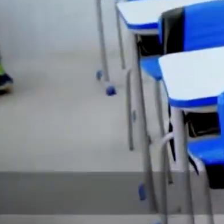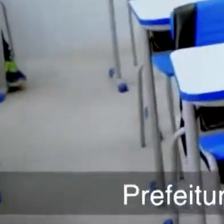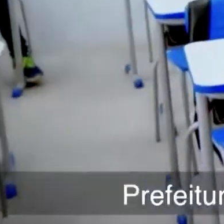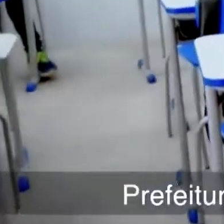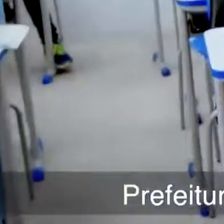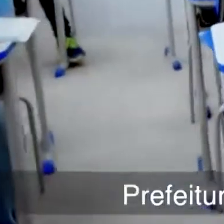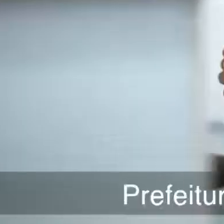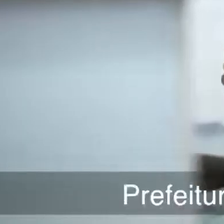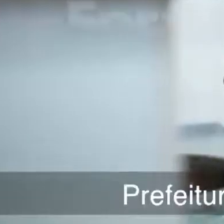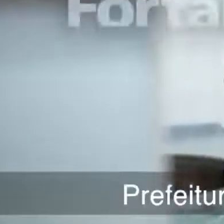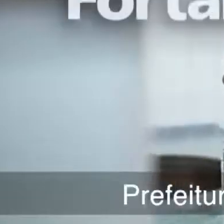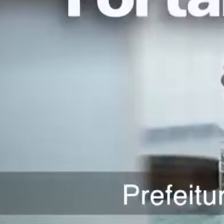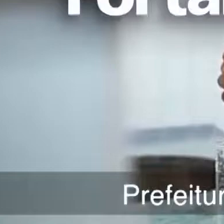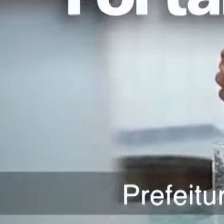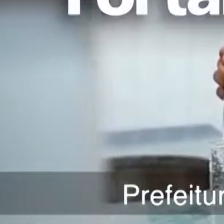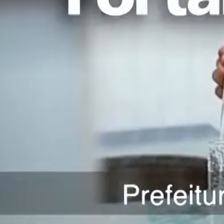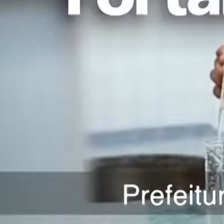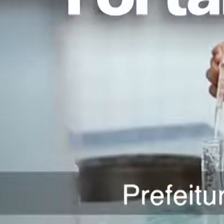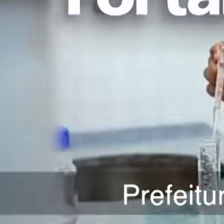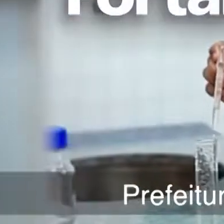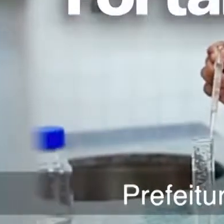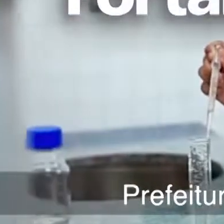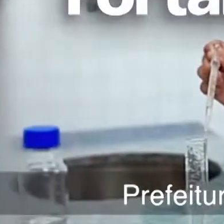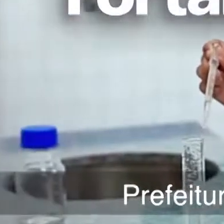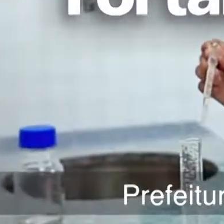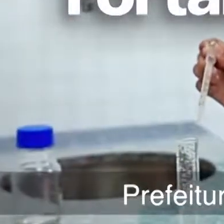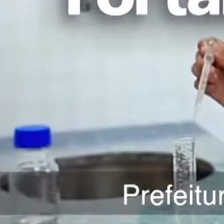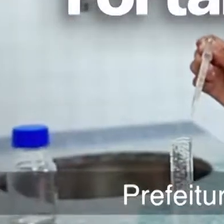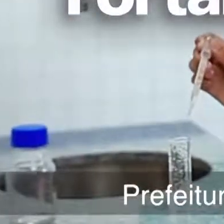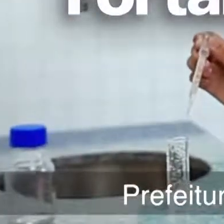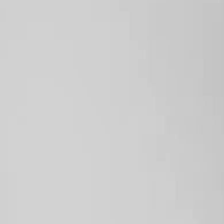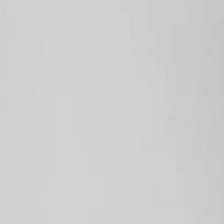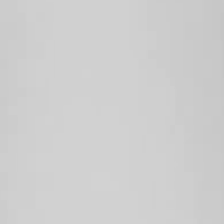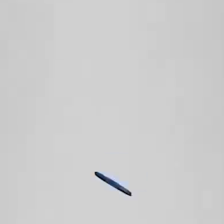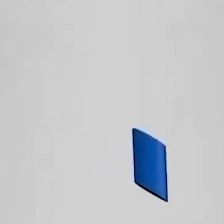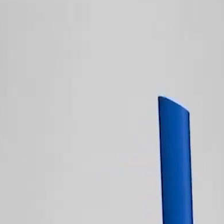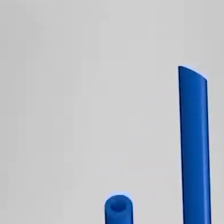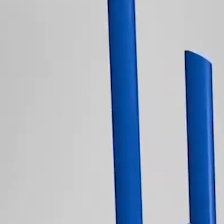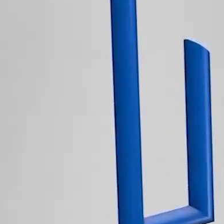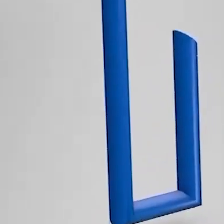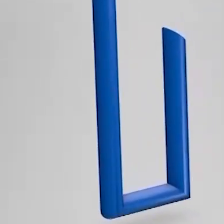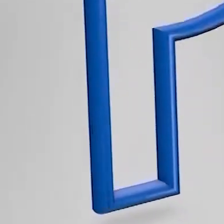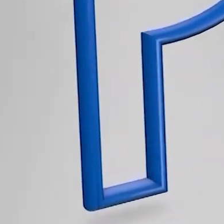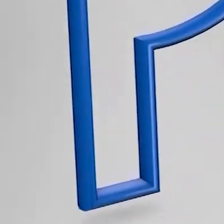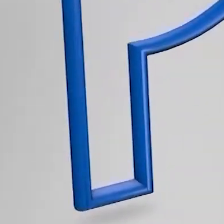periferia. Prefeitura e você, uma Fortaleza melhor, é a gente que faz.